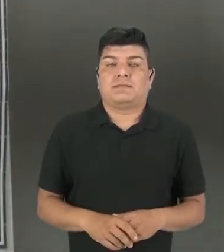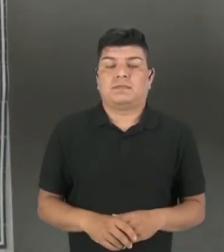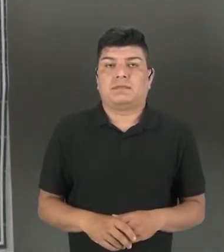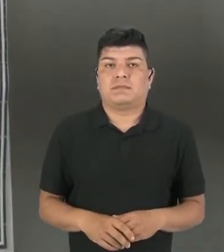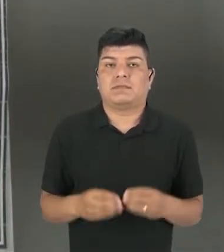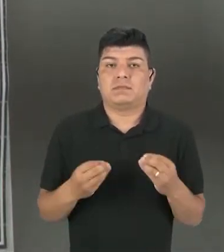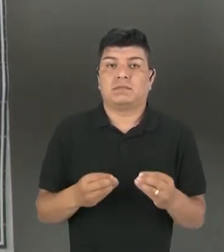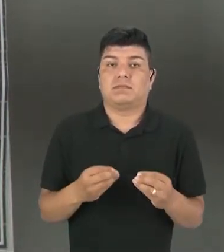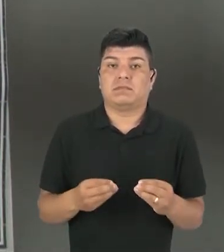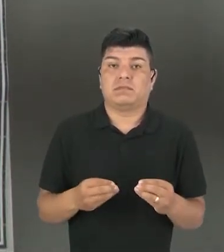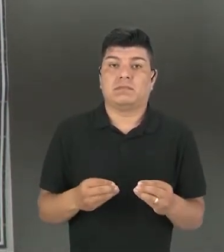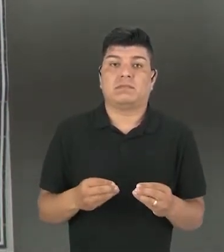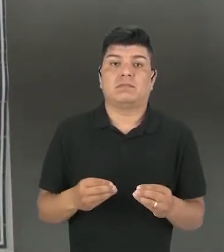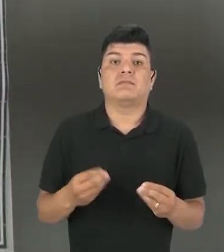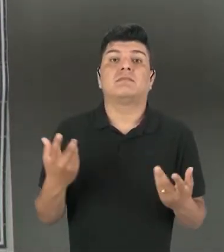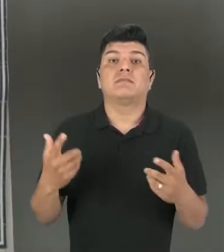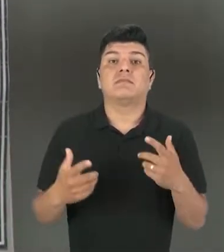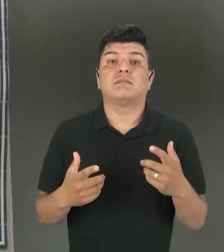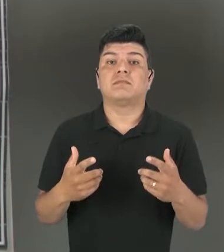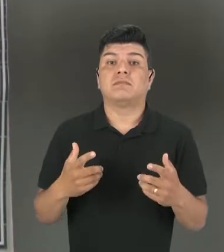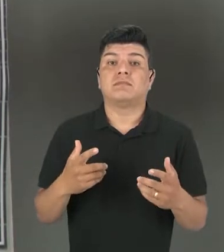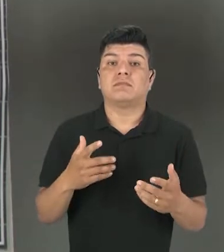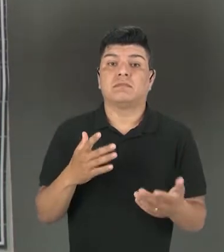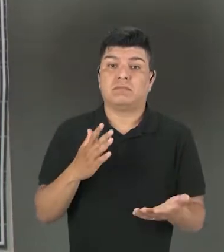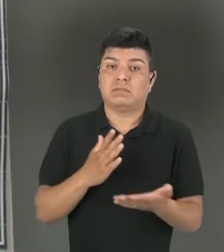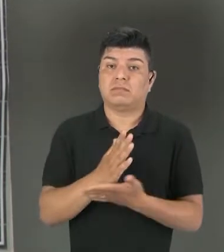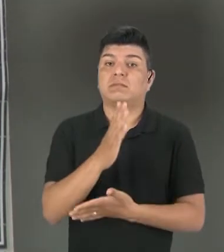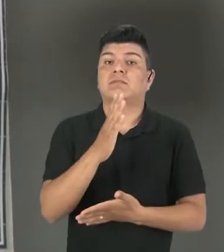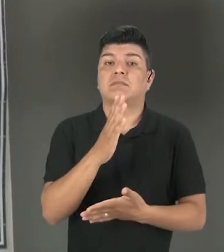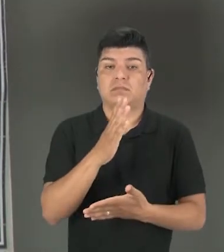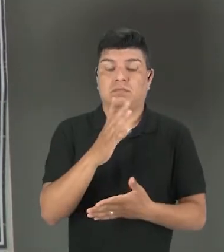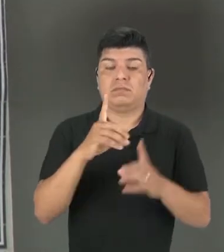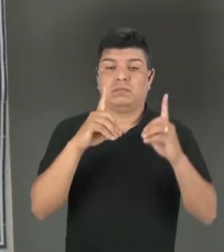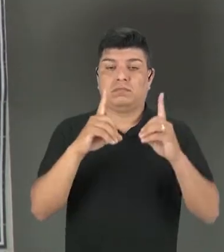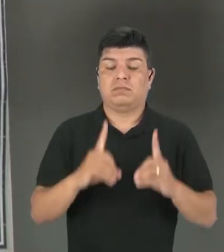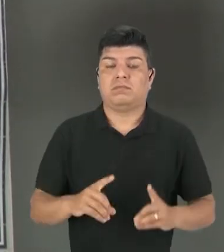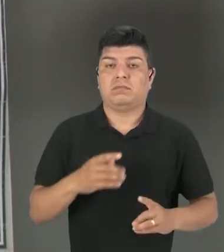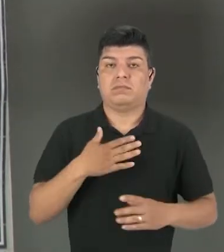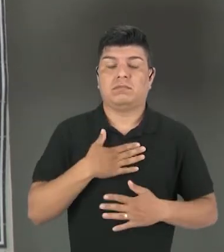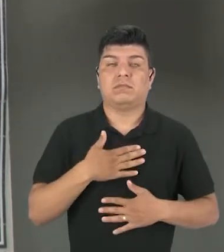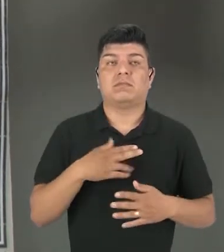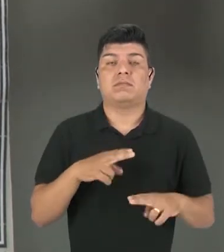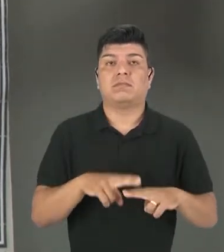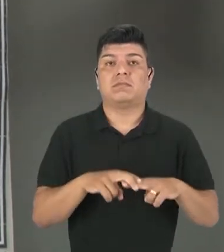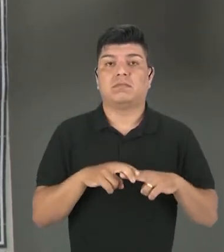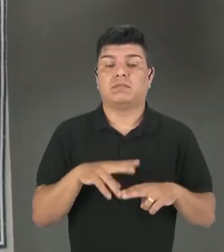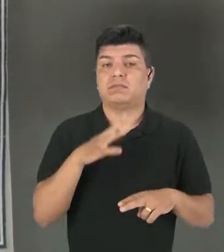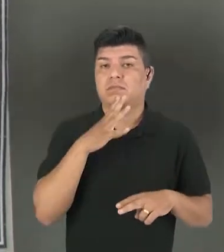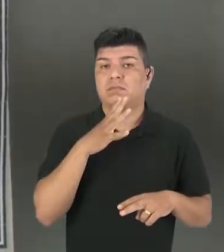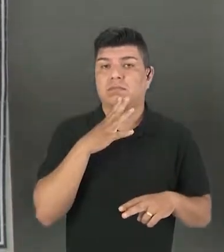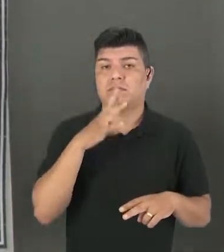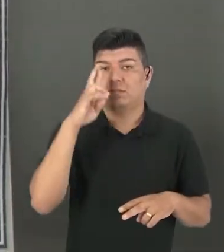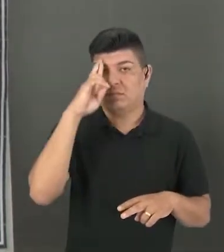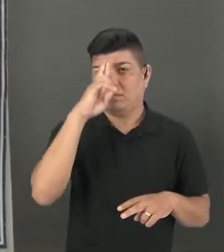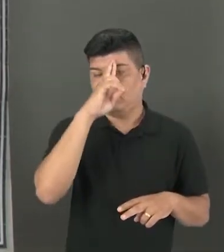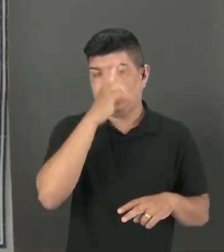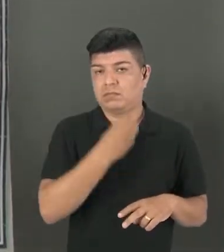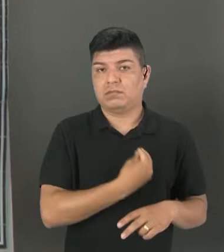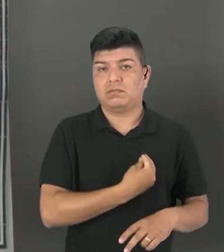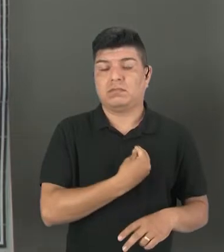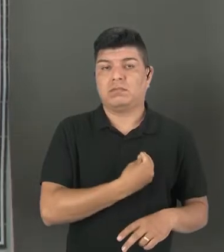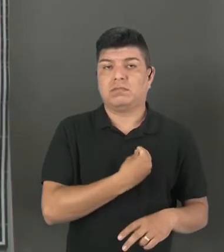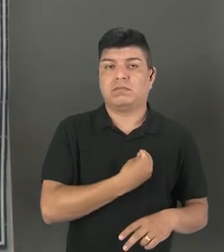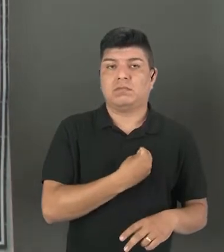de superar algumas limitações da deficiência física. Conheça a história